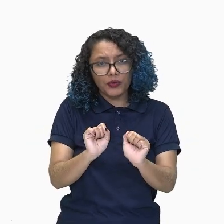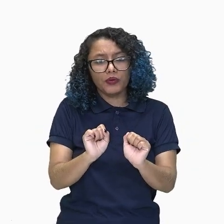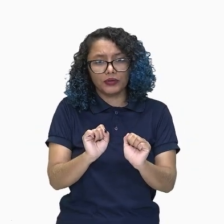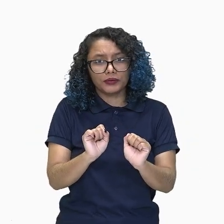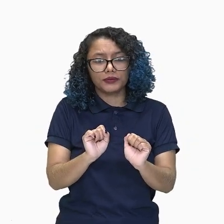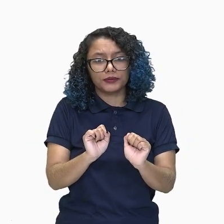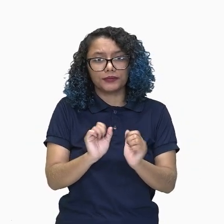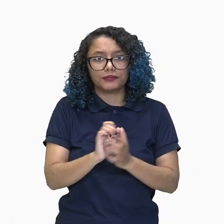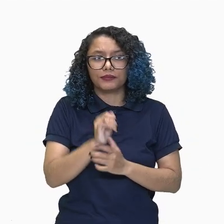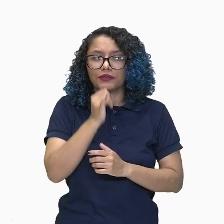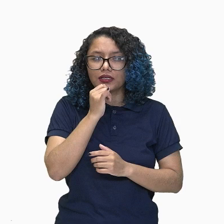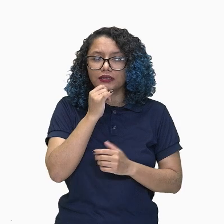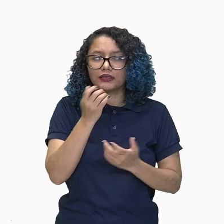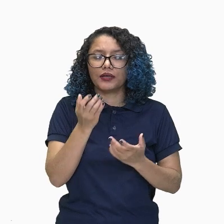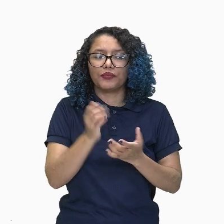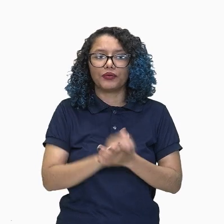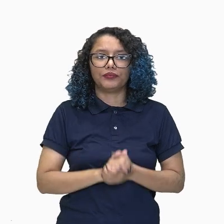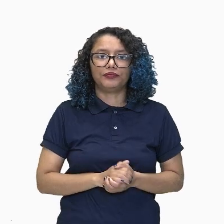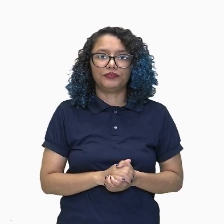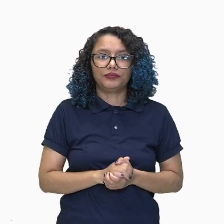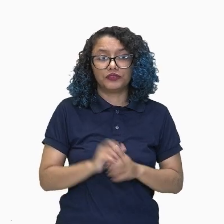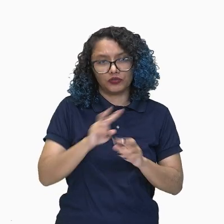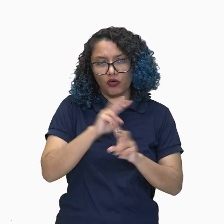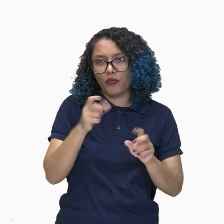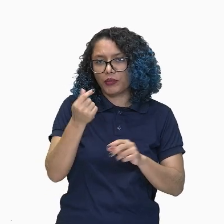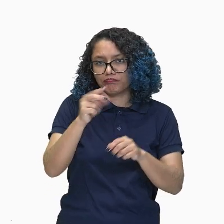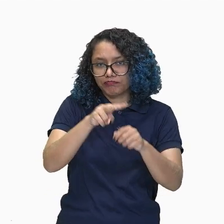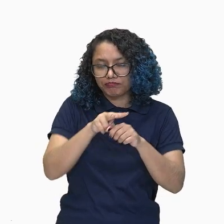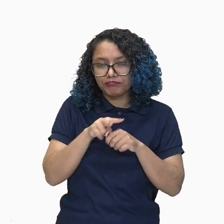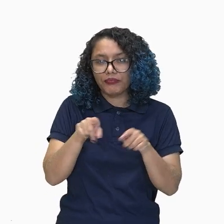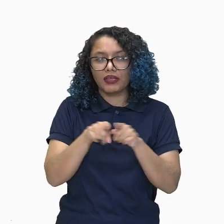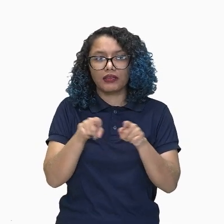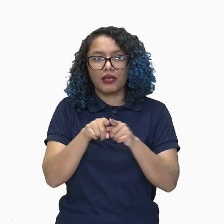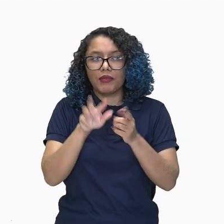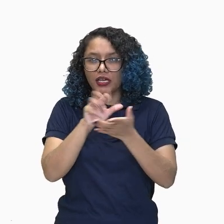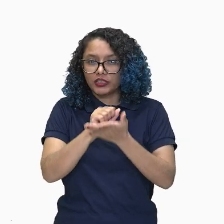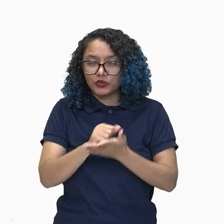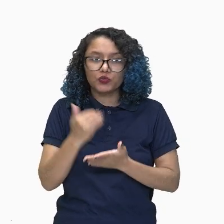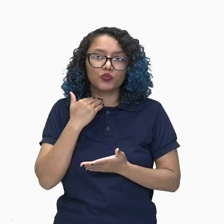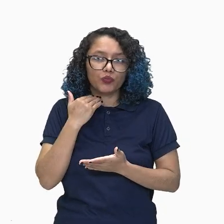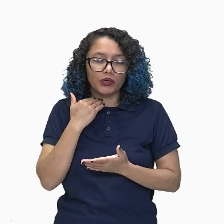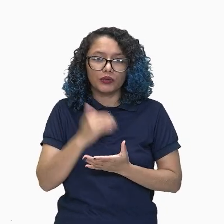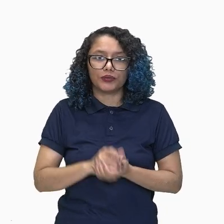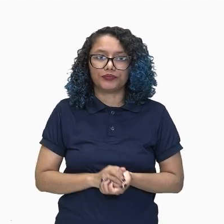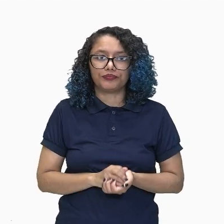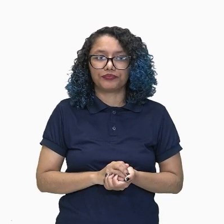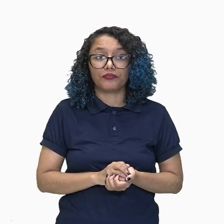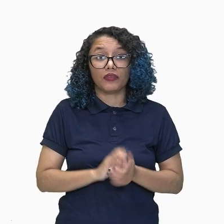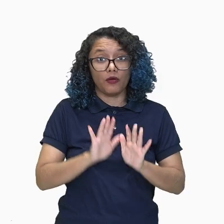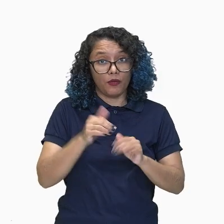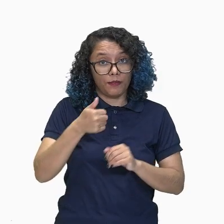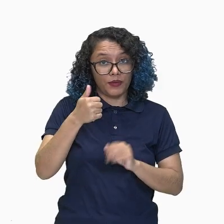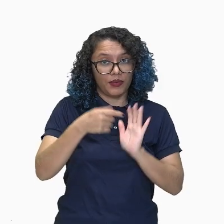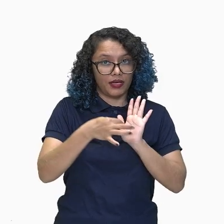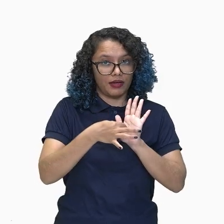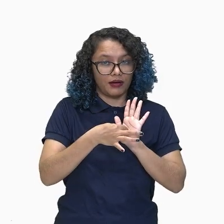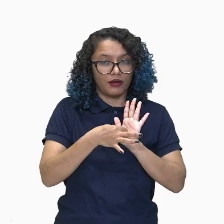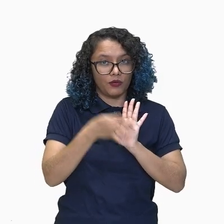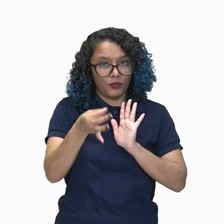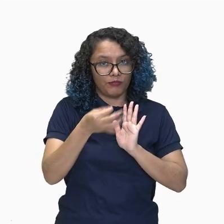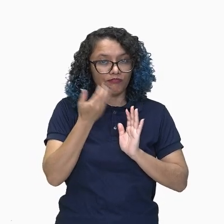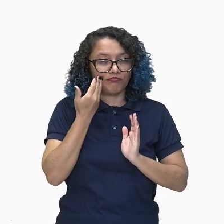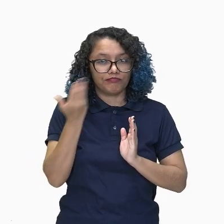contas bancárias e a realização de empréstimo. Que opiniões são essas? Observem a primeira opinião que eu apresento para vocês. Olha só.